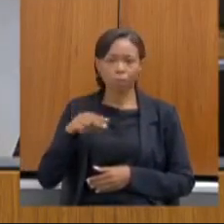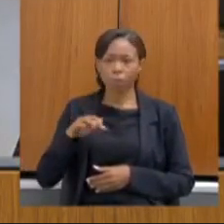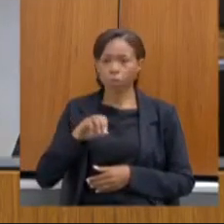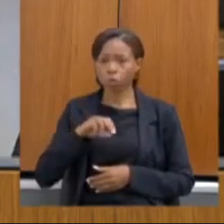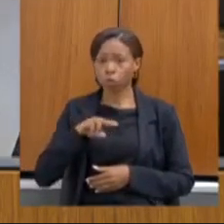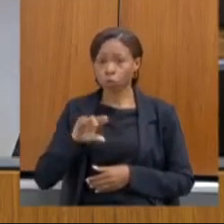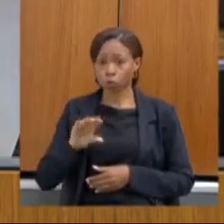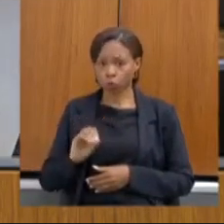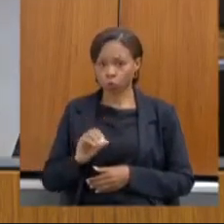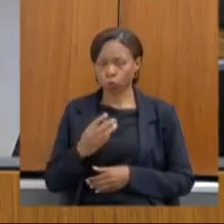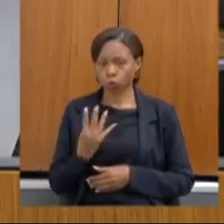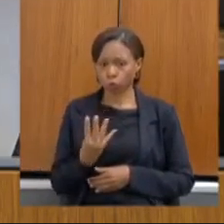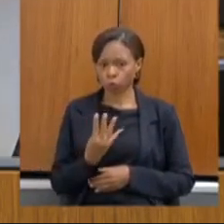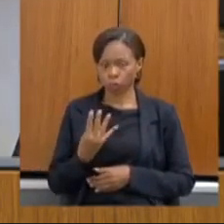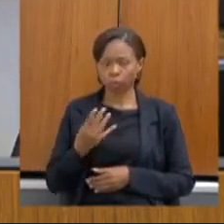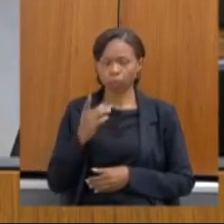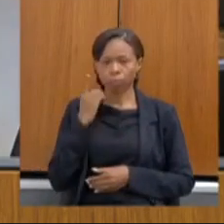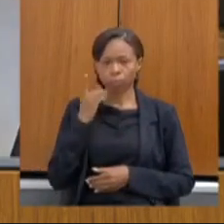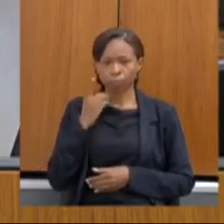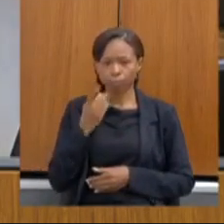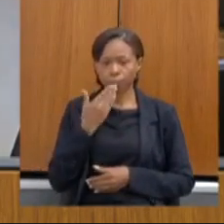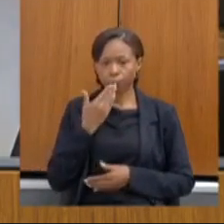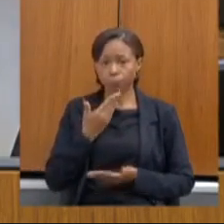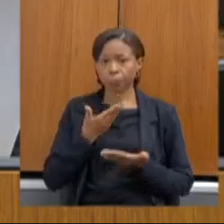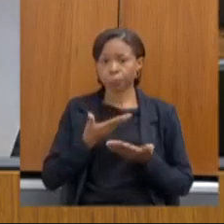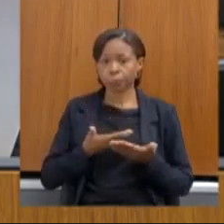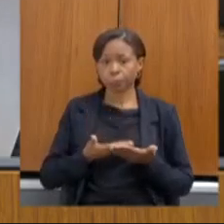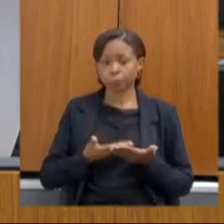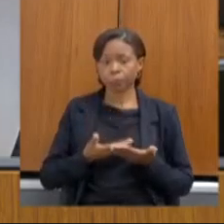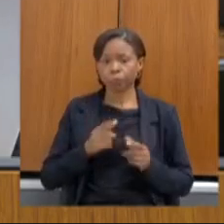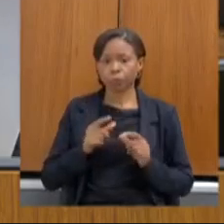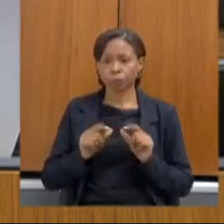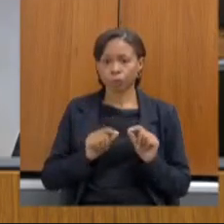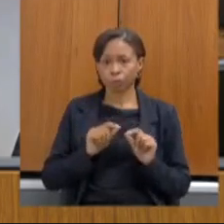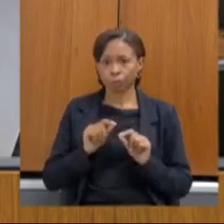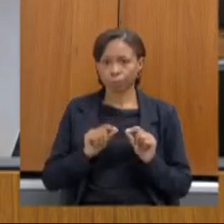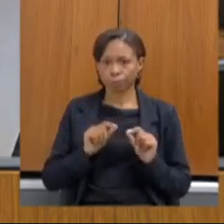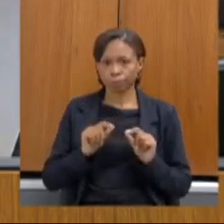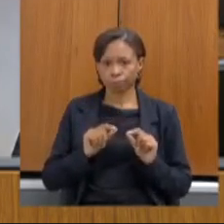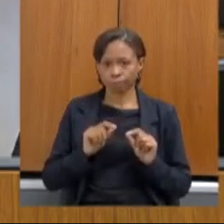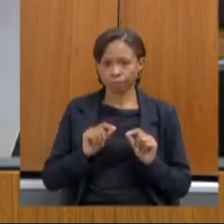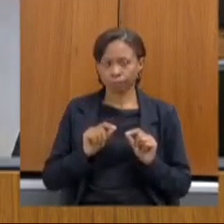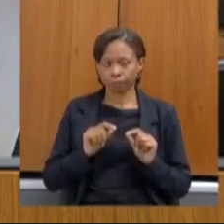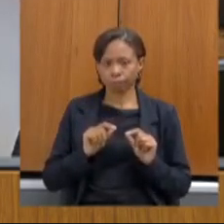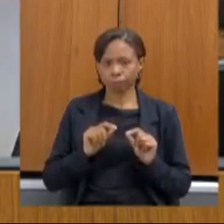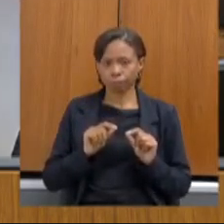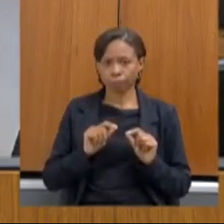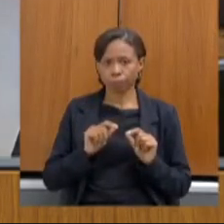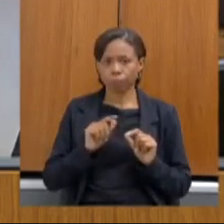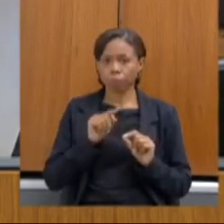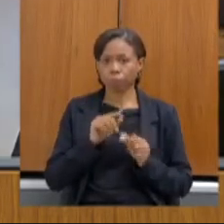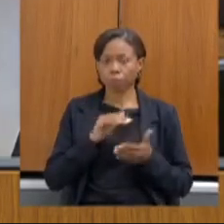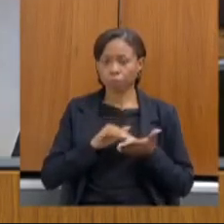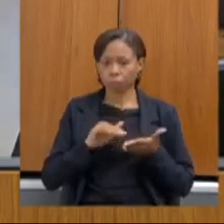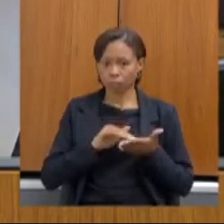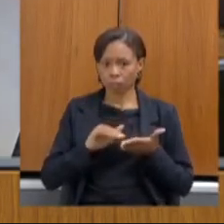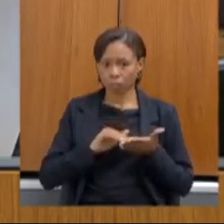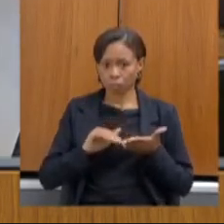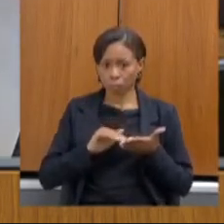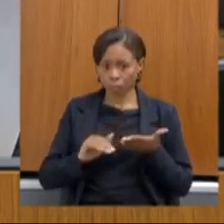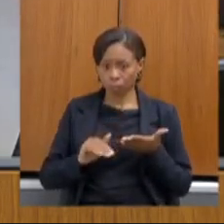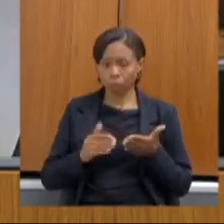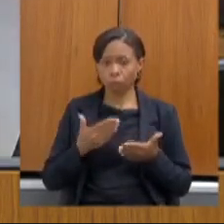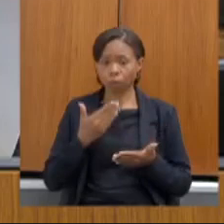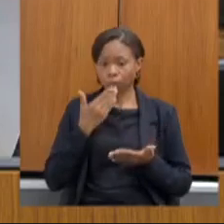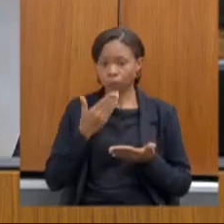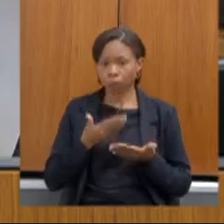Carlos Arantes o que requer os deputados que este subscreve requer a vossa excelência nos termos do artigo 103 do